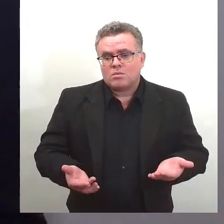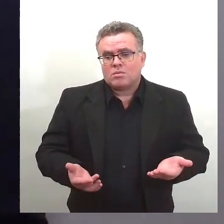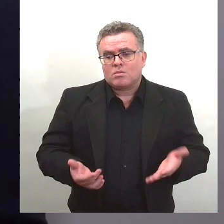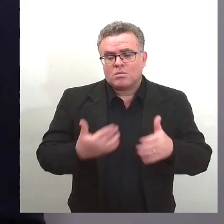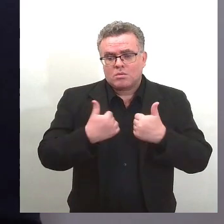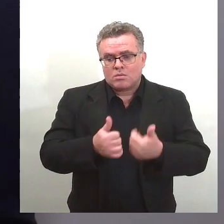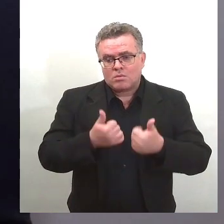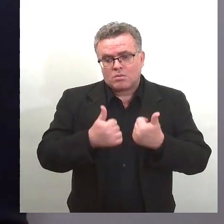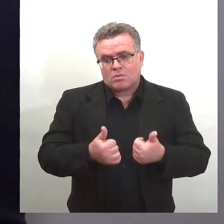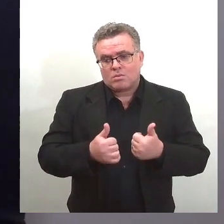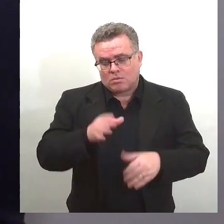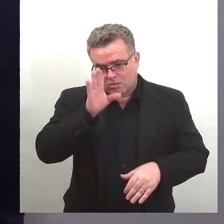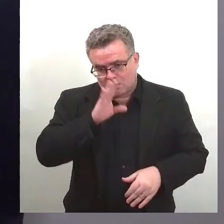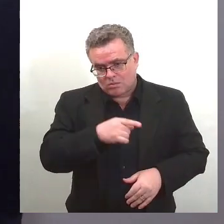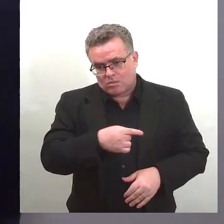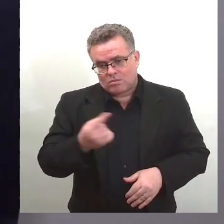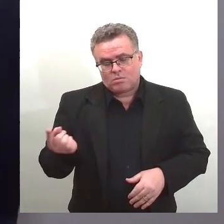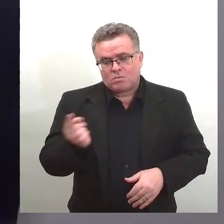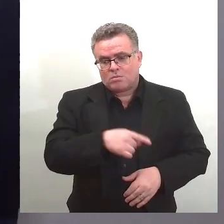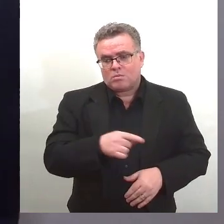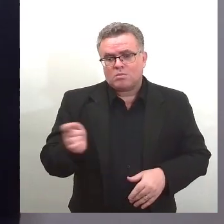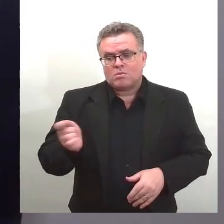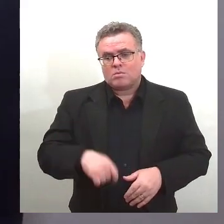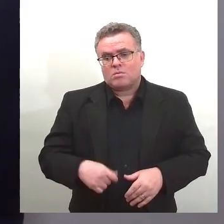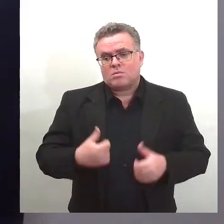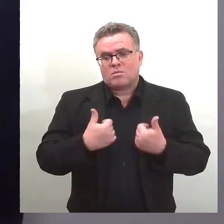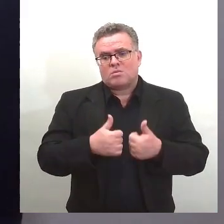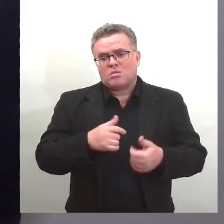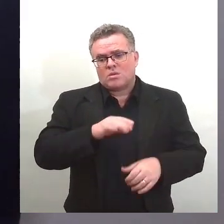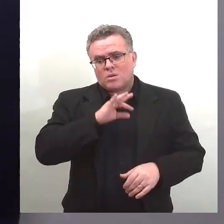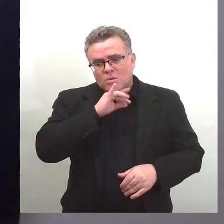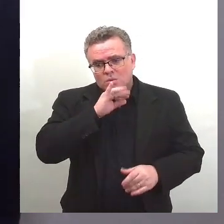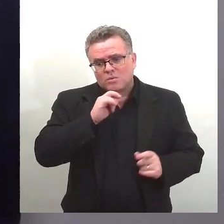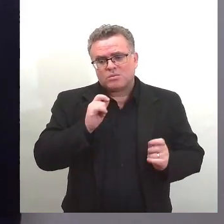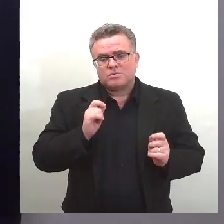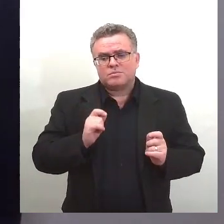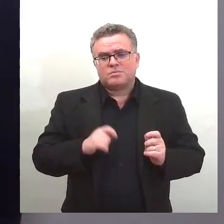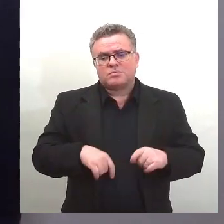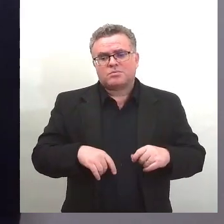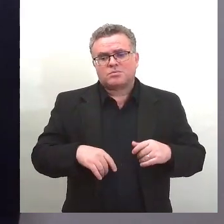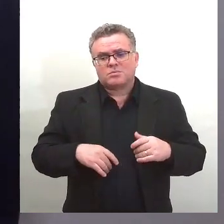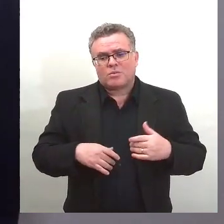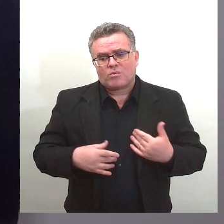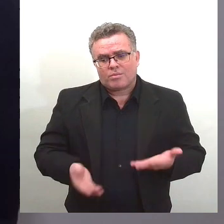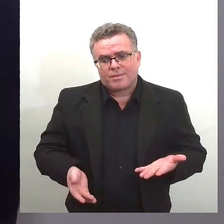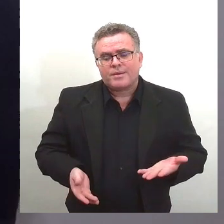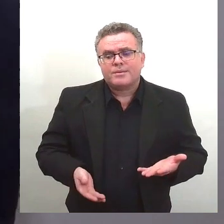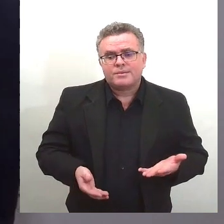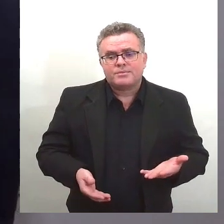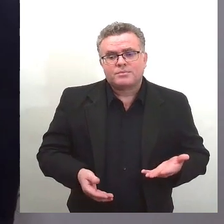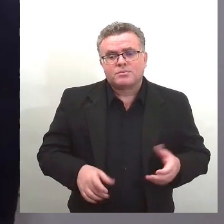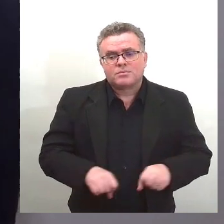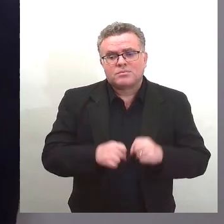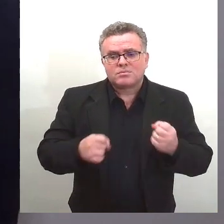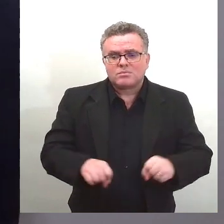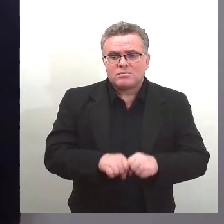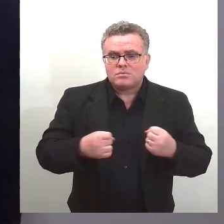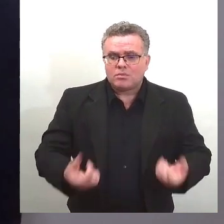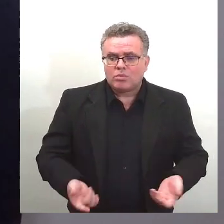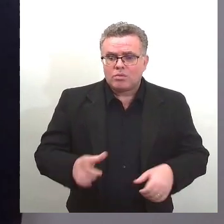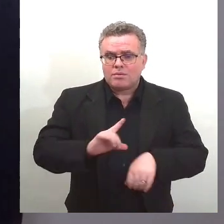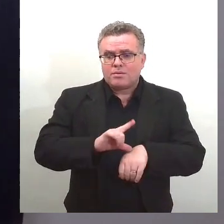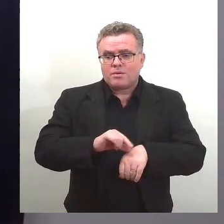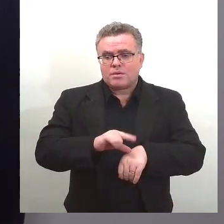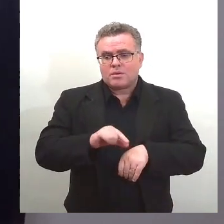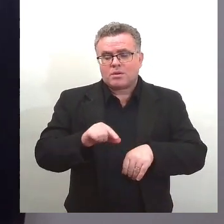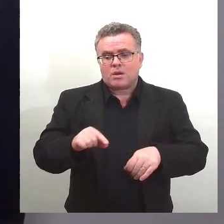região, além de precária, com uma frota de ônibus totalmente sucateada, os horários das linhas de ônibus